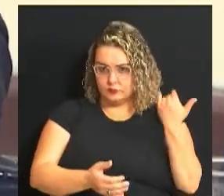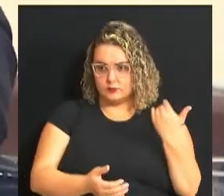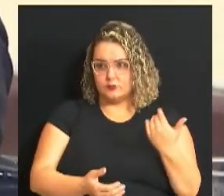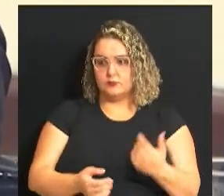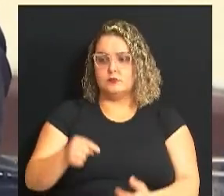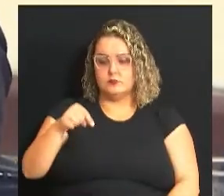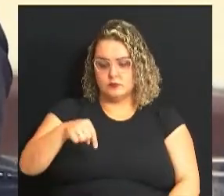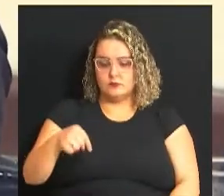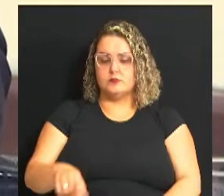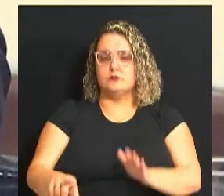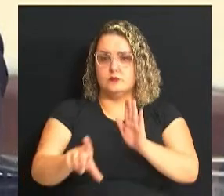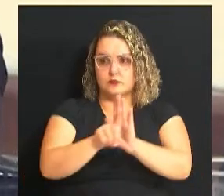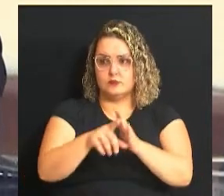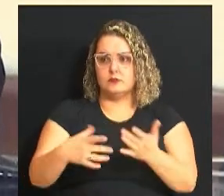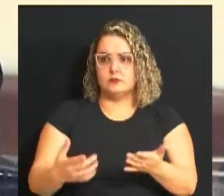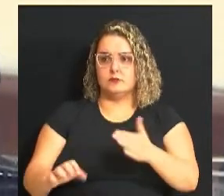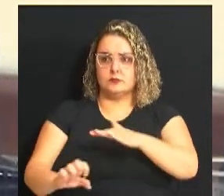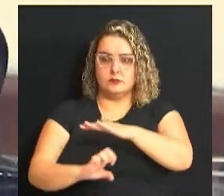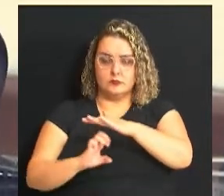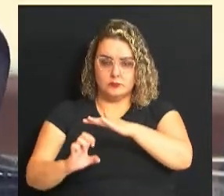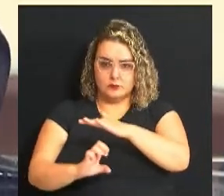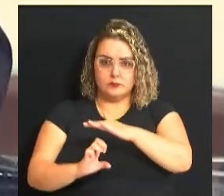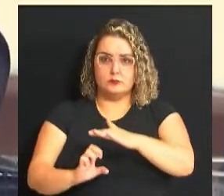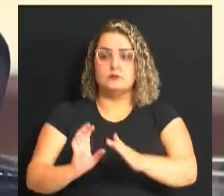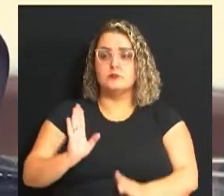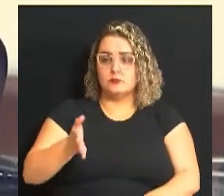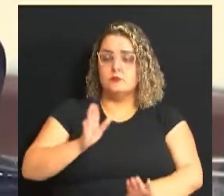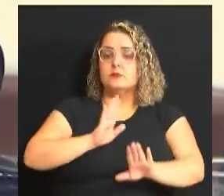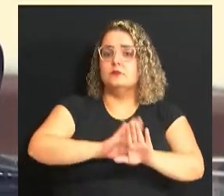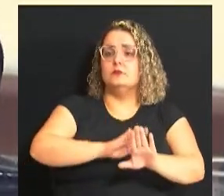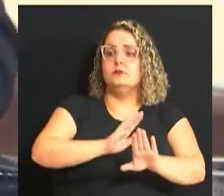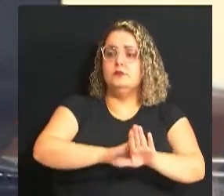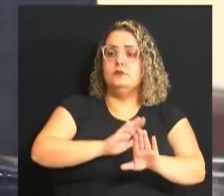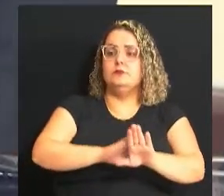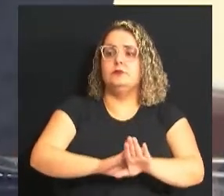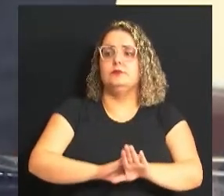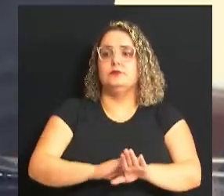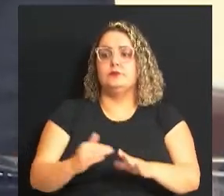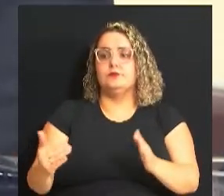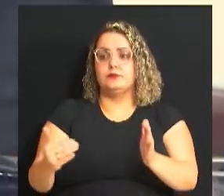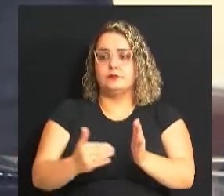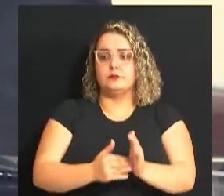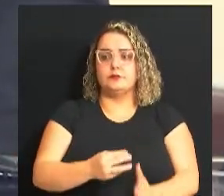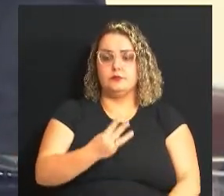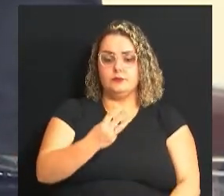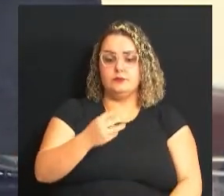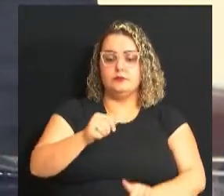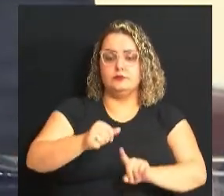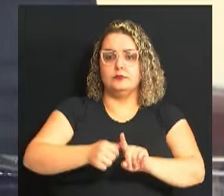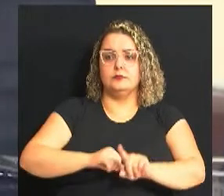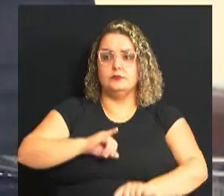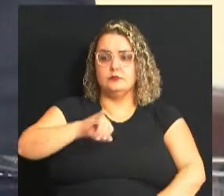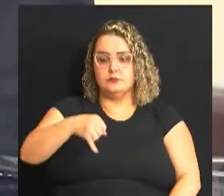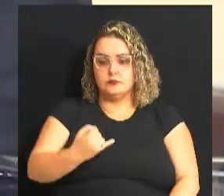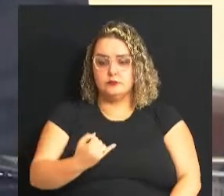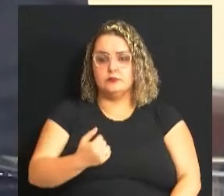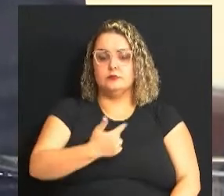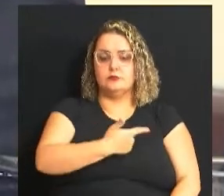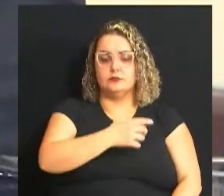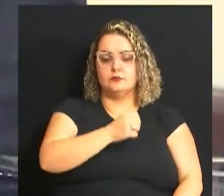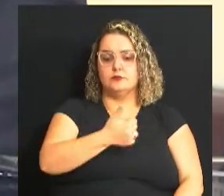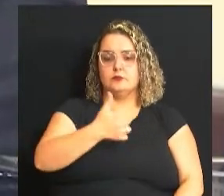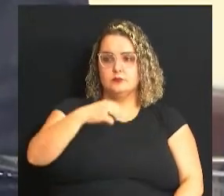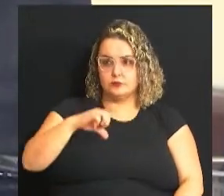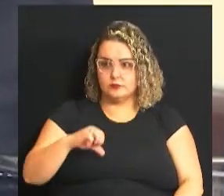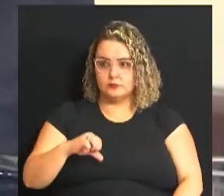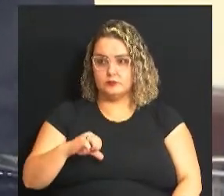nessa lei, é para empresas que estejam já em funcionamento, como ele já disse, até 3 de janeiro de 2019, e que tenham sido atingidas